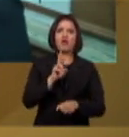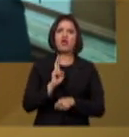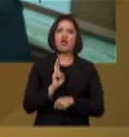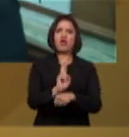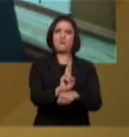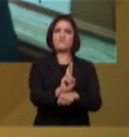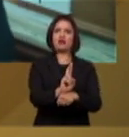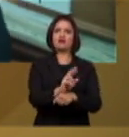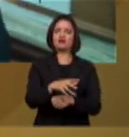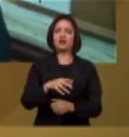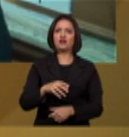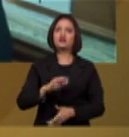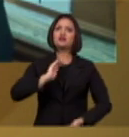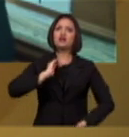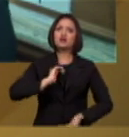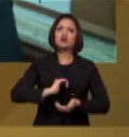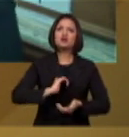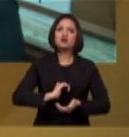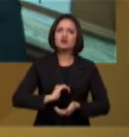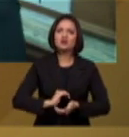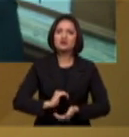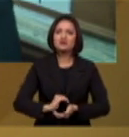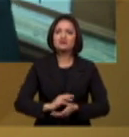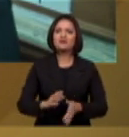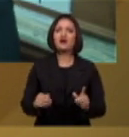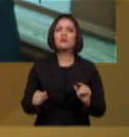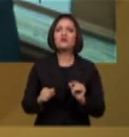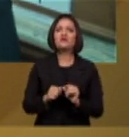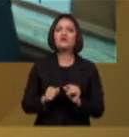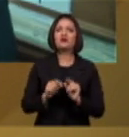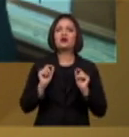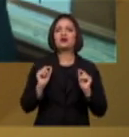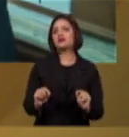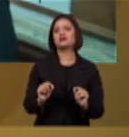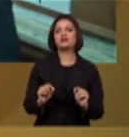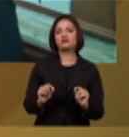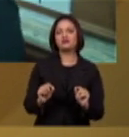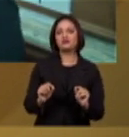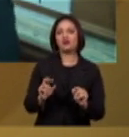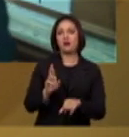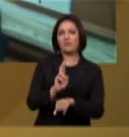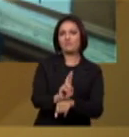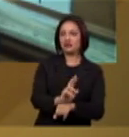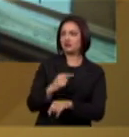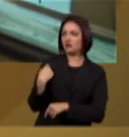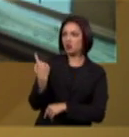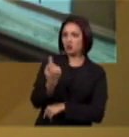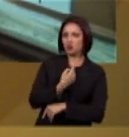representação do Supremo, nos personificando, portanto, nessa